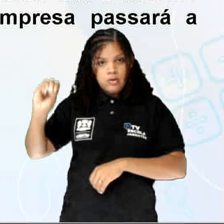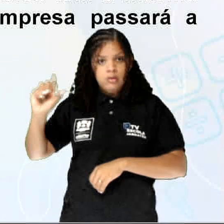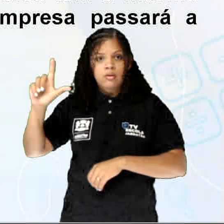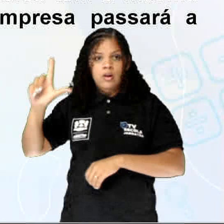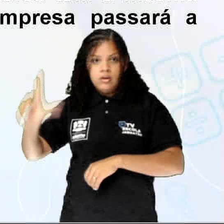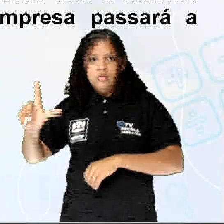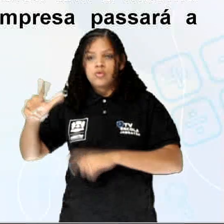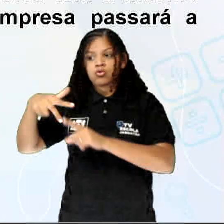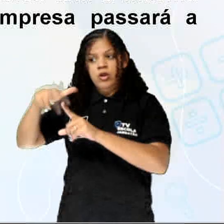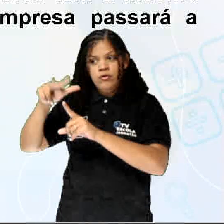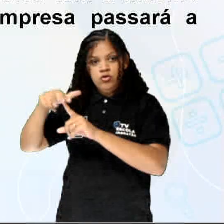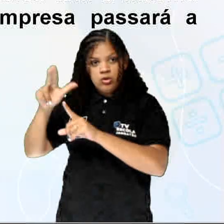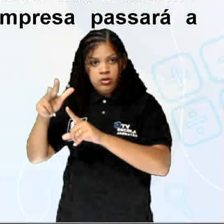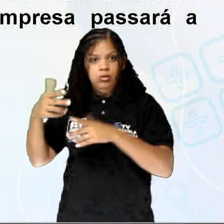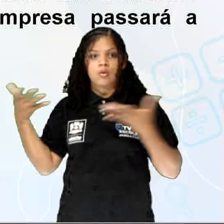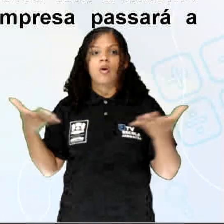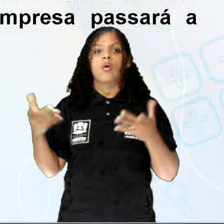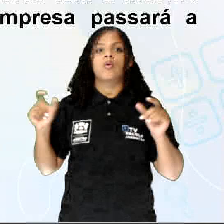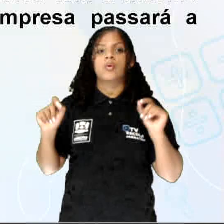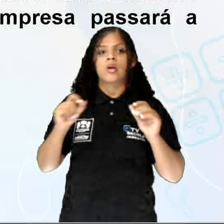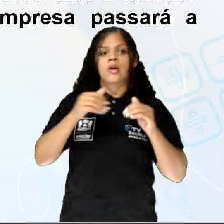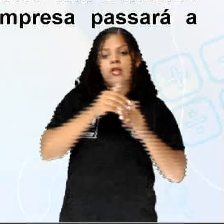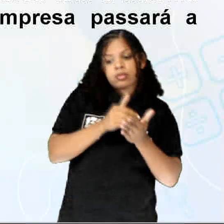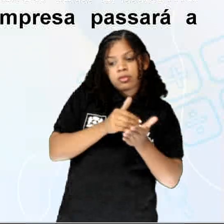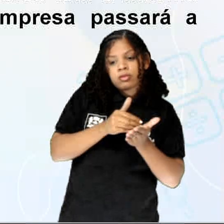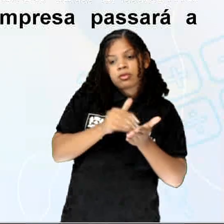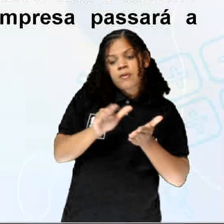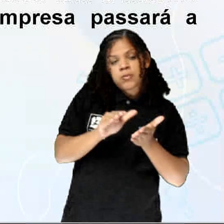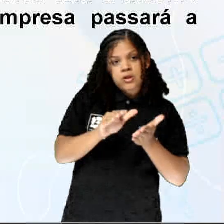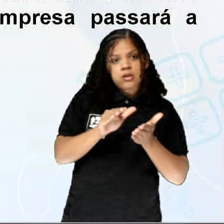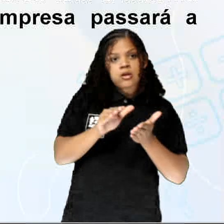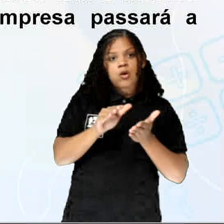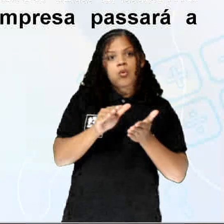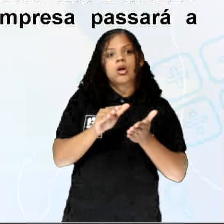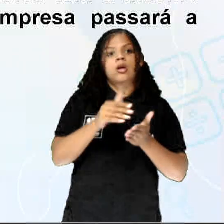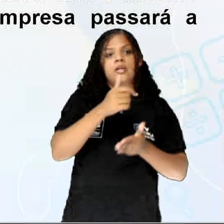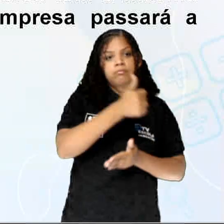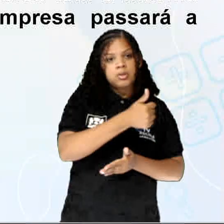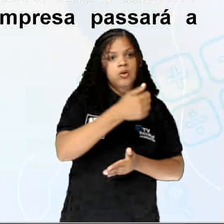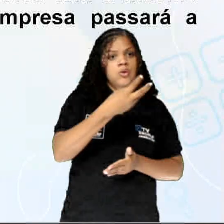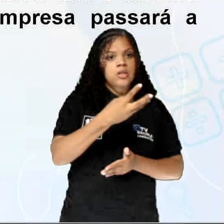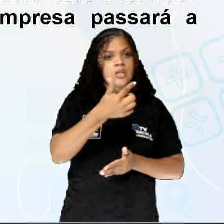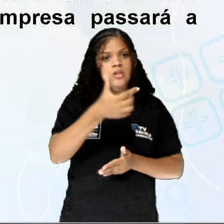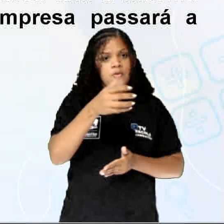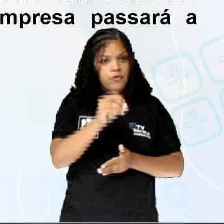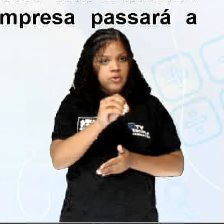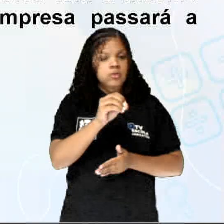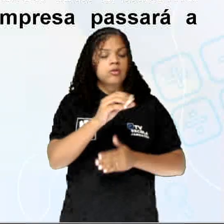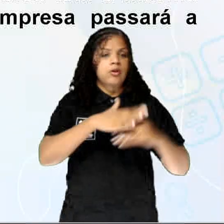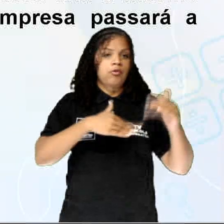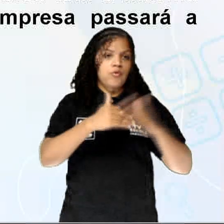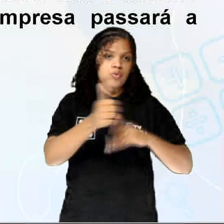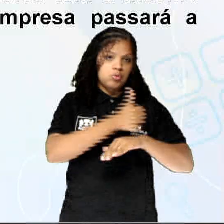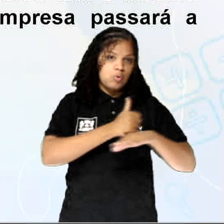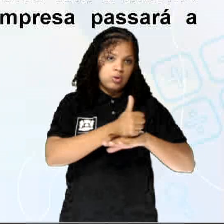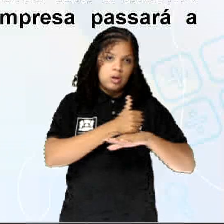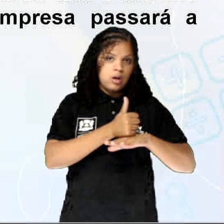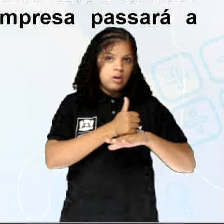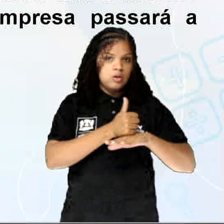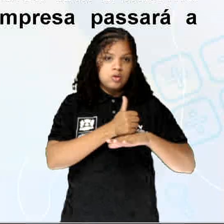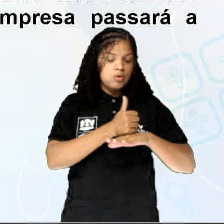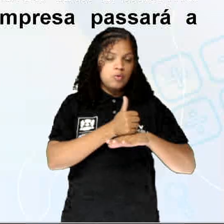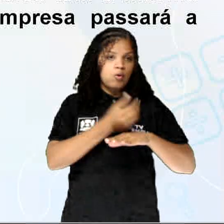custos. Levando em consideração que todos os trabalhadores têm a mesma eficiência, quantos litros de refrigerante essa empresa passará